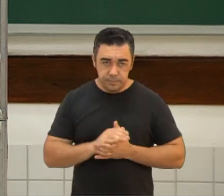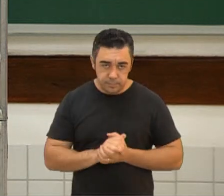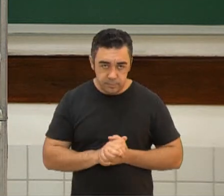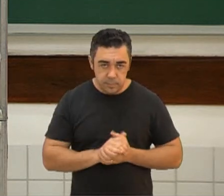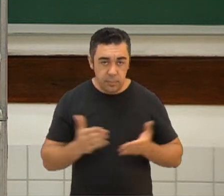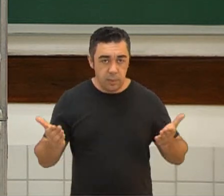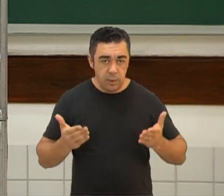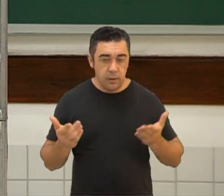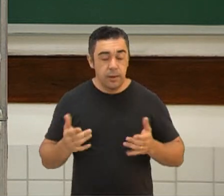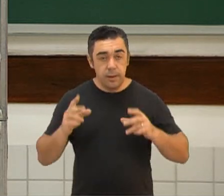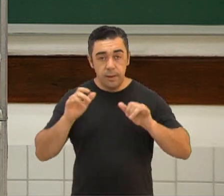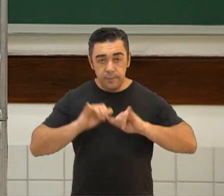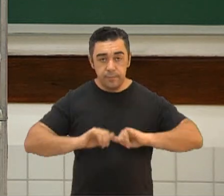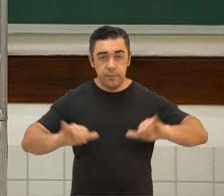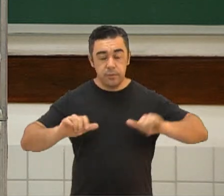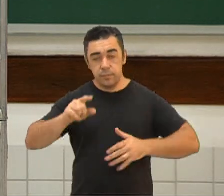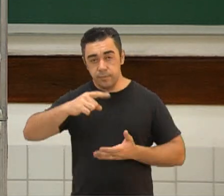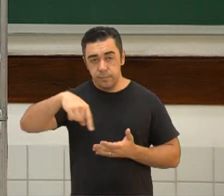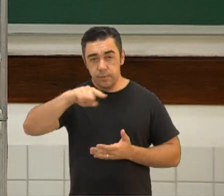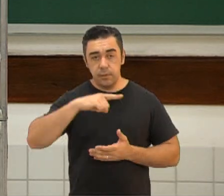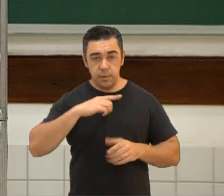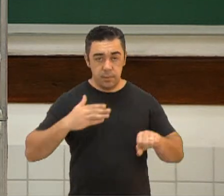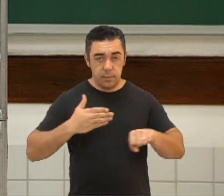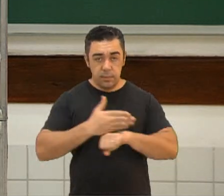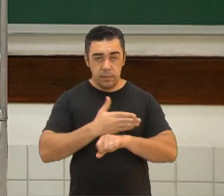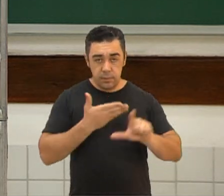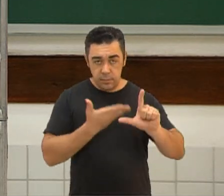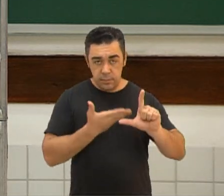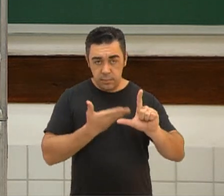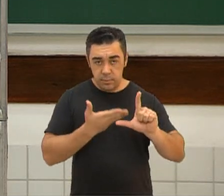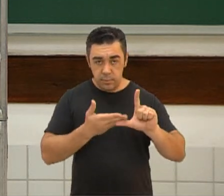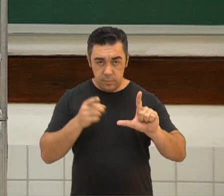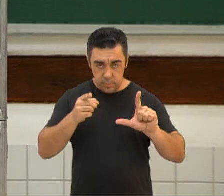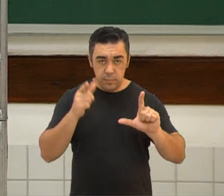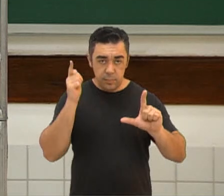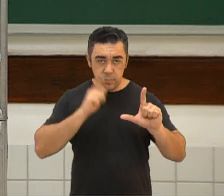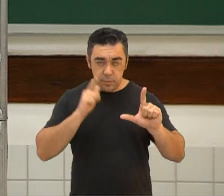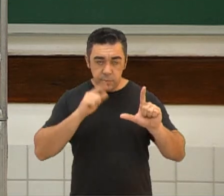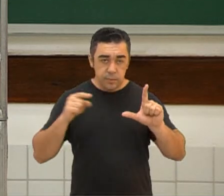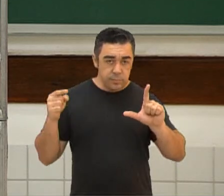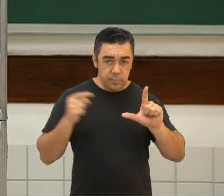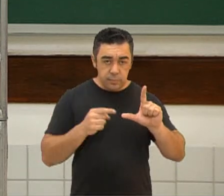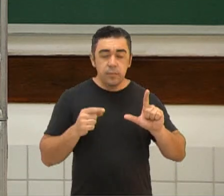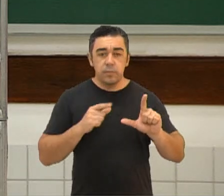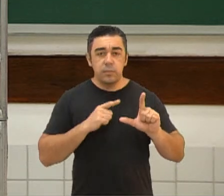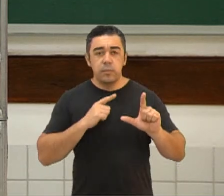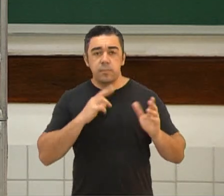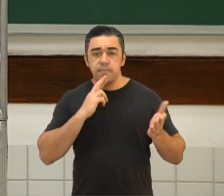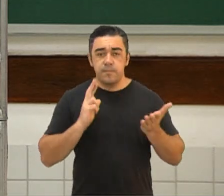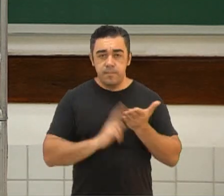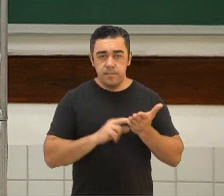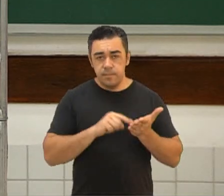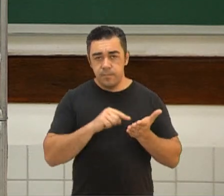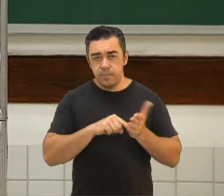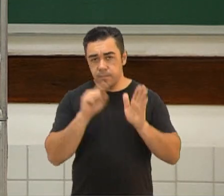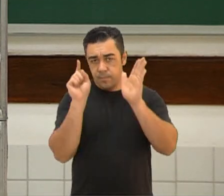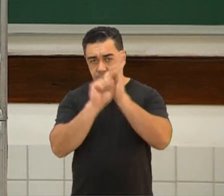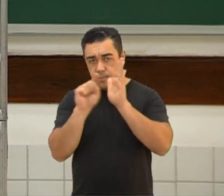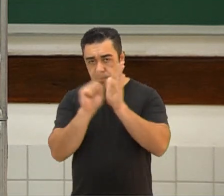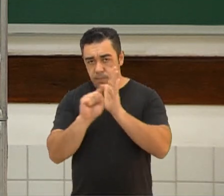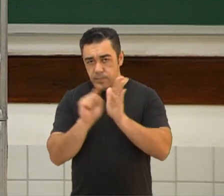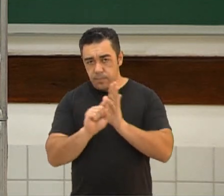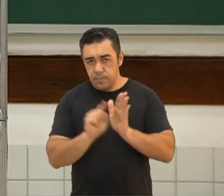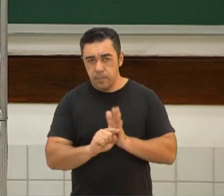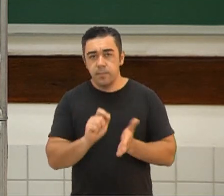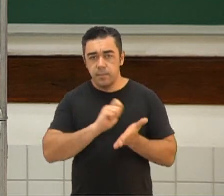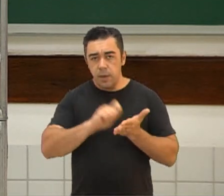relembrar novamente os estudantes que estão tendo acesso ao aplicativo do Google Classroom para que preencham o formulário de questões, respondam as